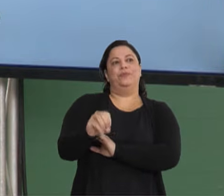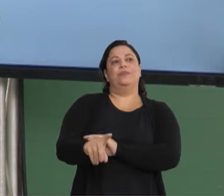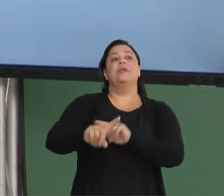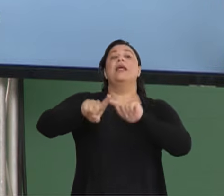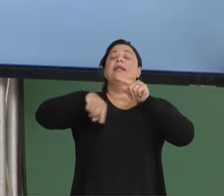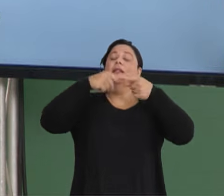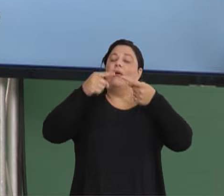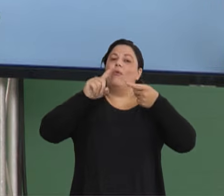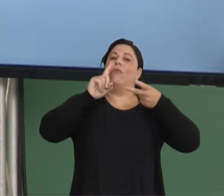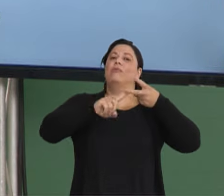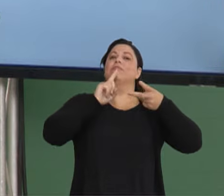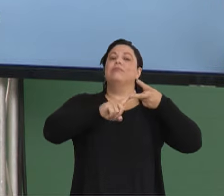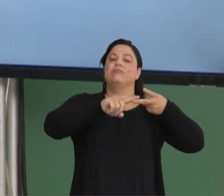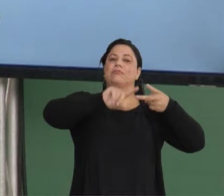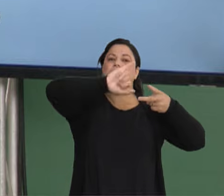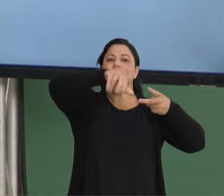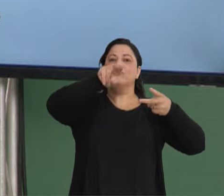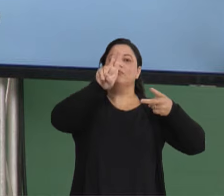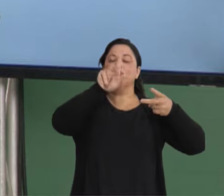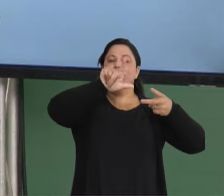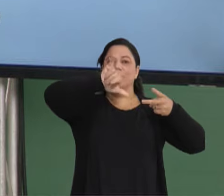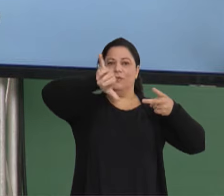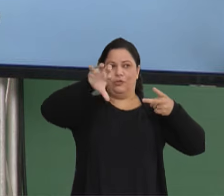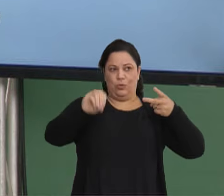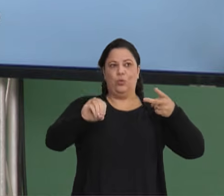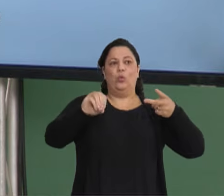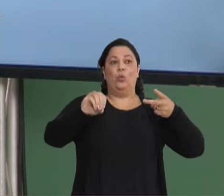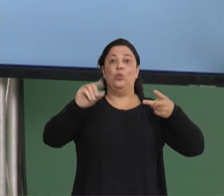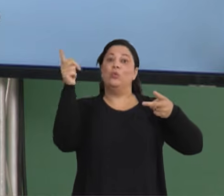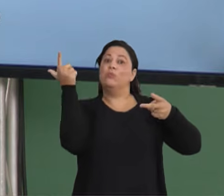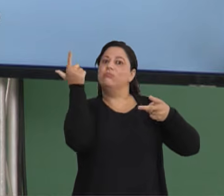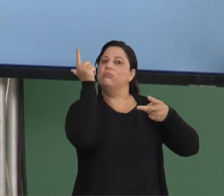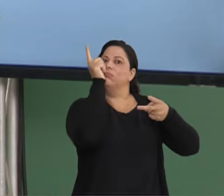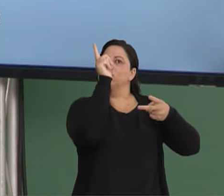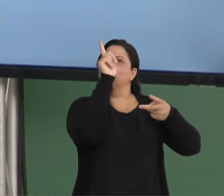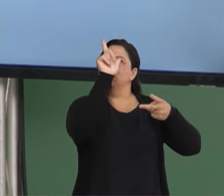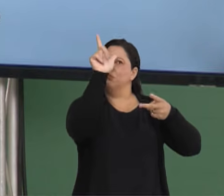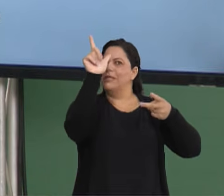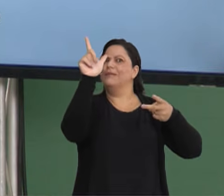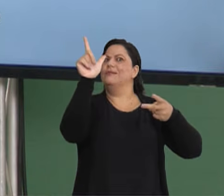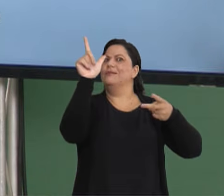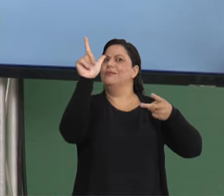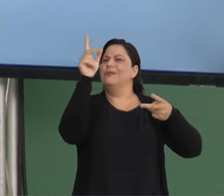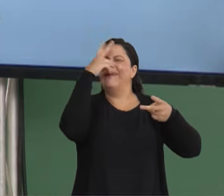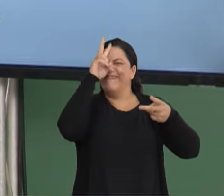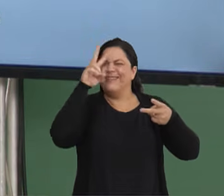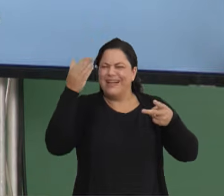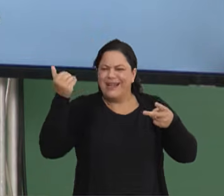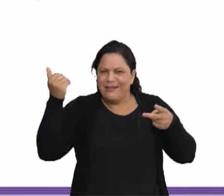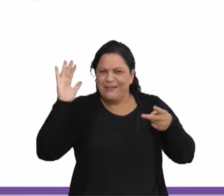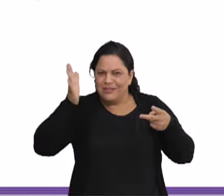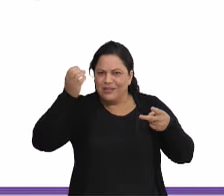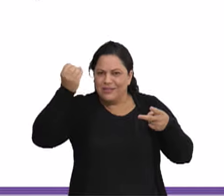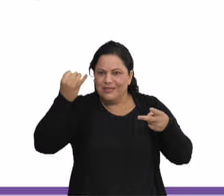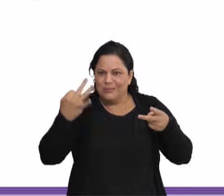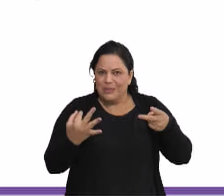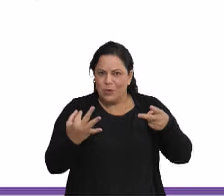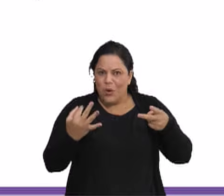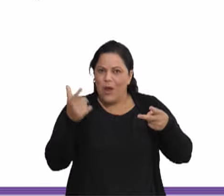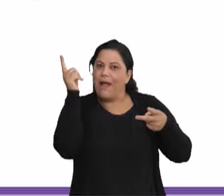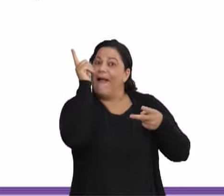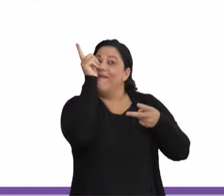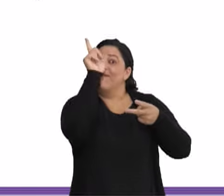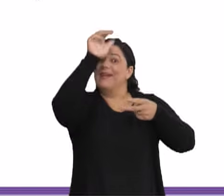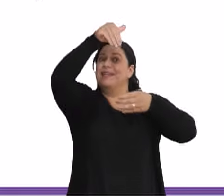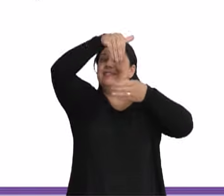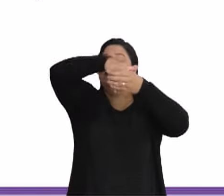o candidato apoiado pelo governo, venceu a eleição. Lembrou? Getúlio Vargas liderou